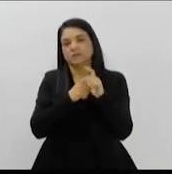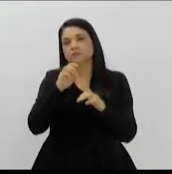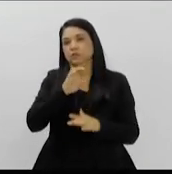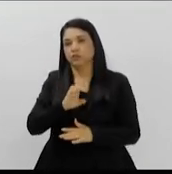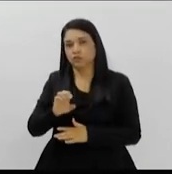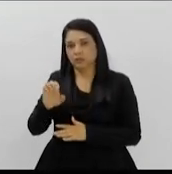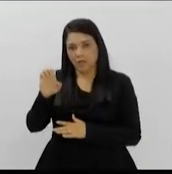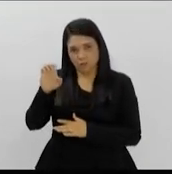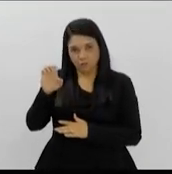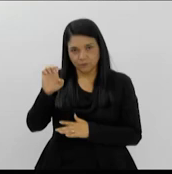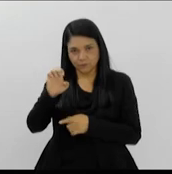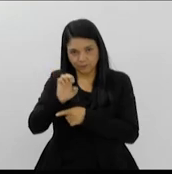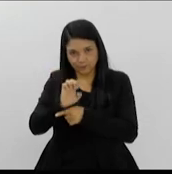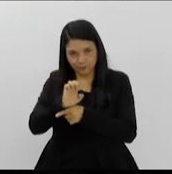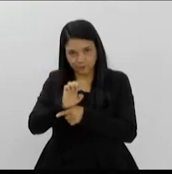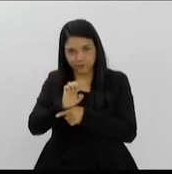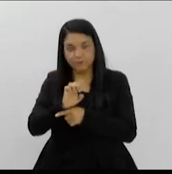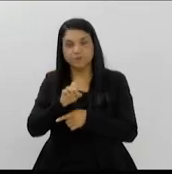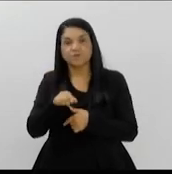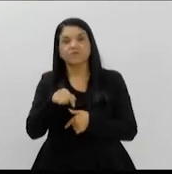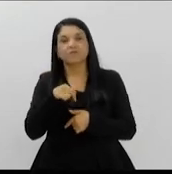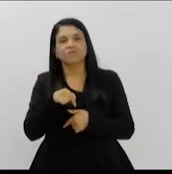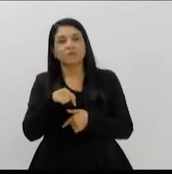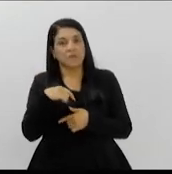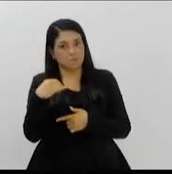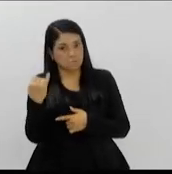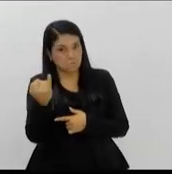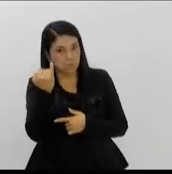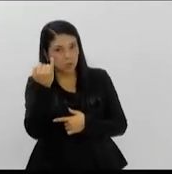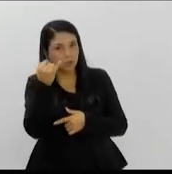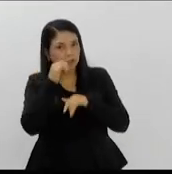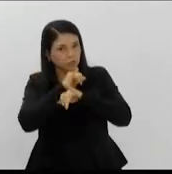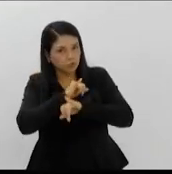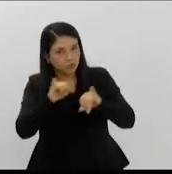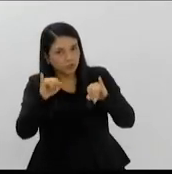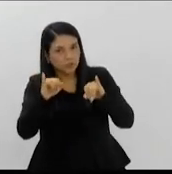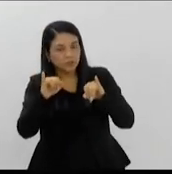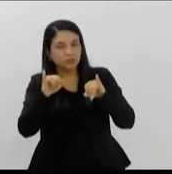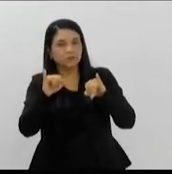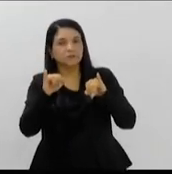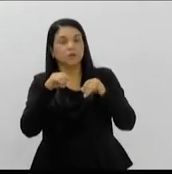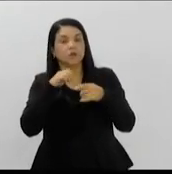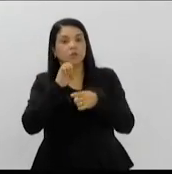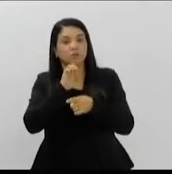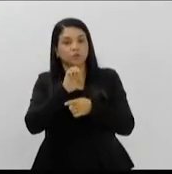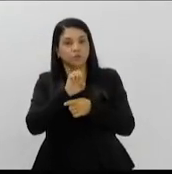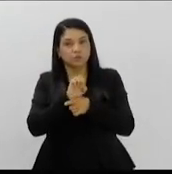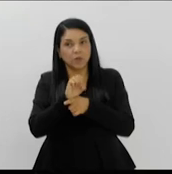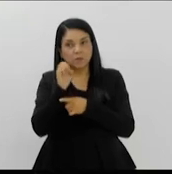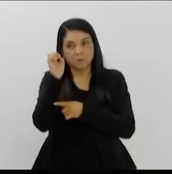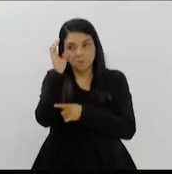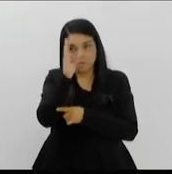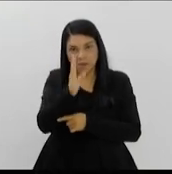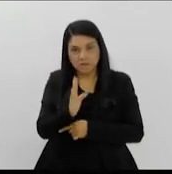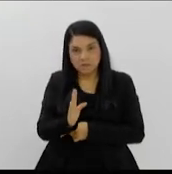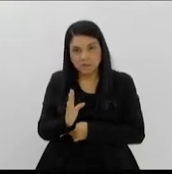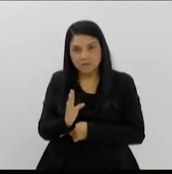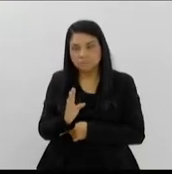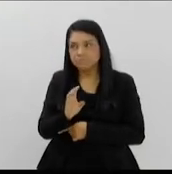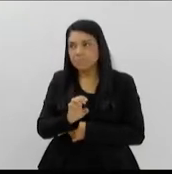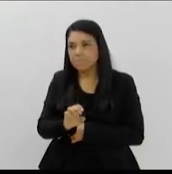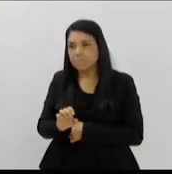essa é uma notícia importante, porque os estados brasileiros,